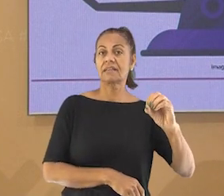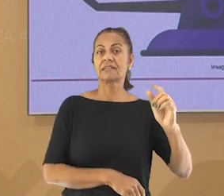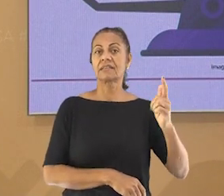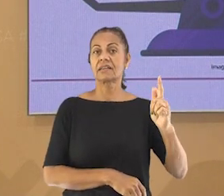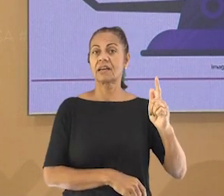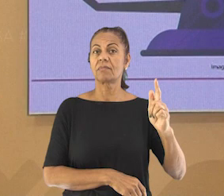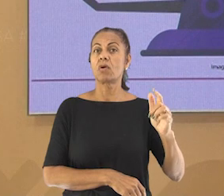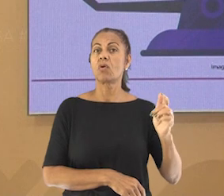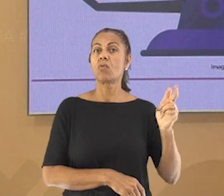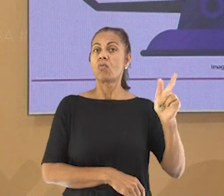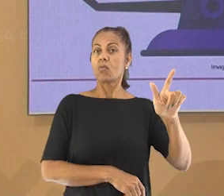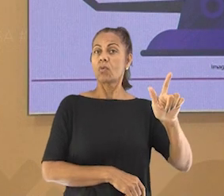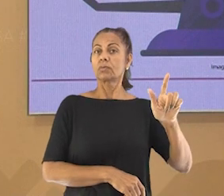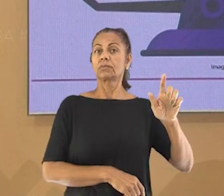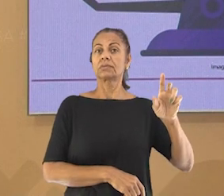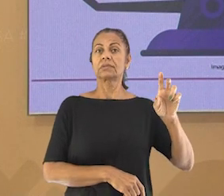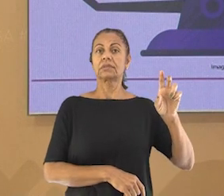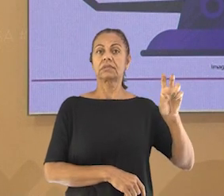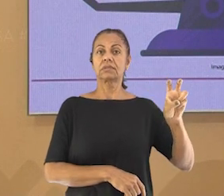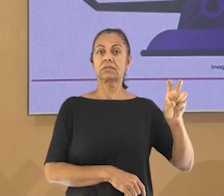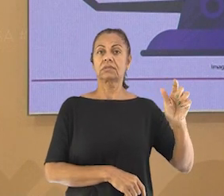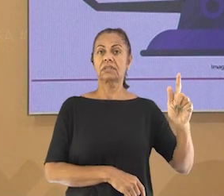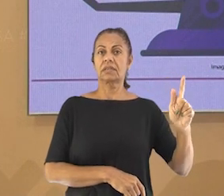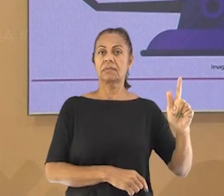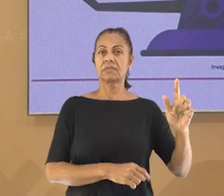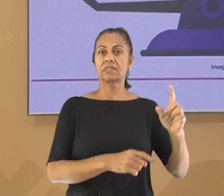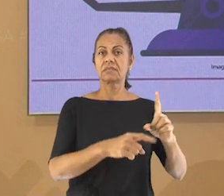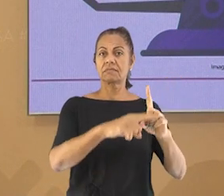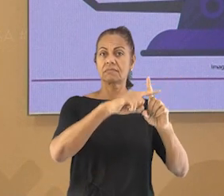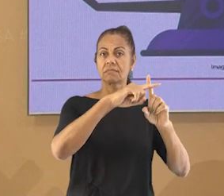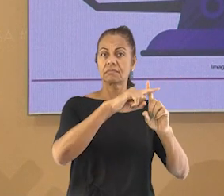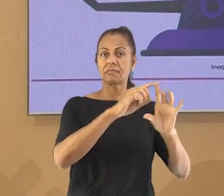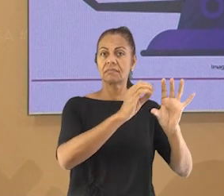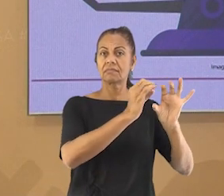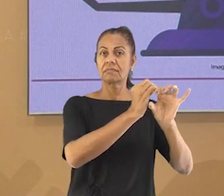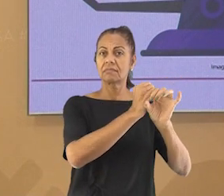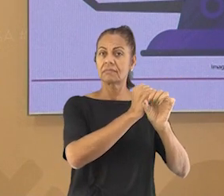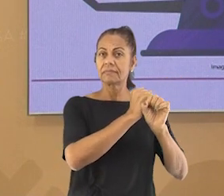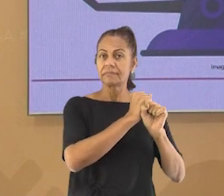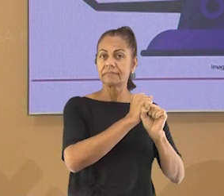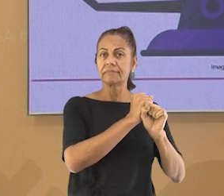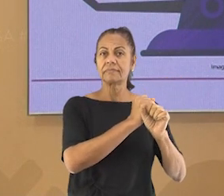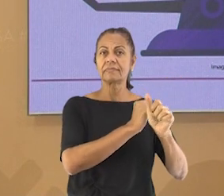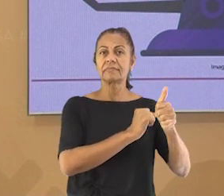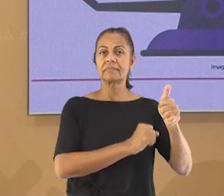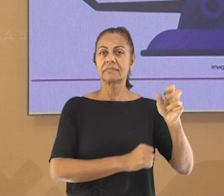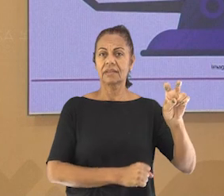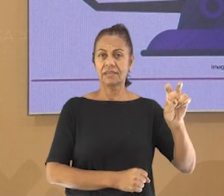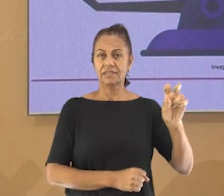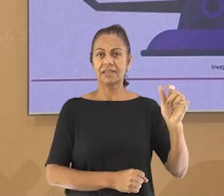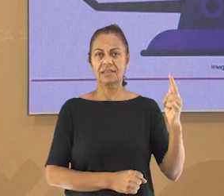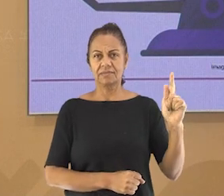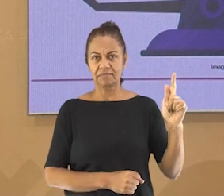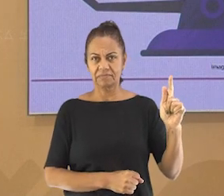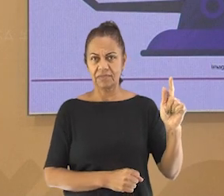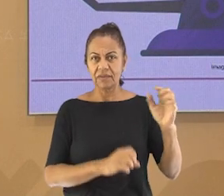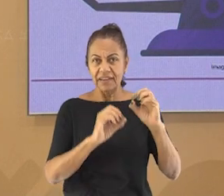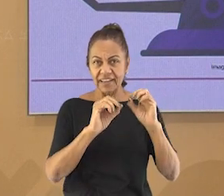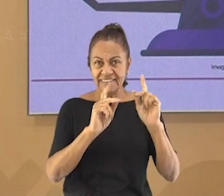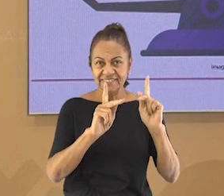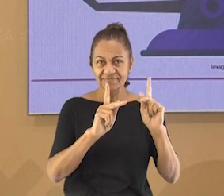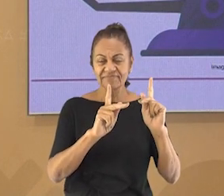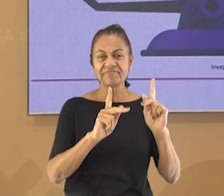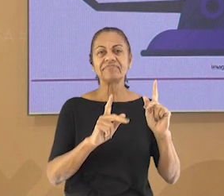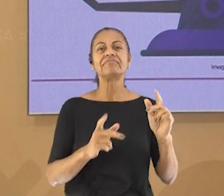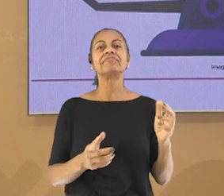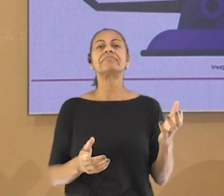e o outro peso tem 5 gramas. Se somarmos os dois valores da massa, chegamos a 15 gramas.